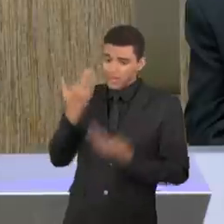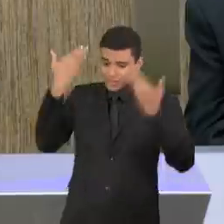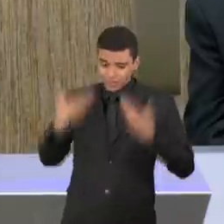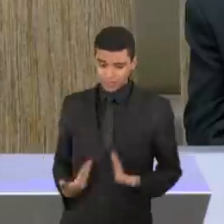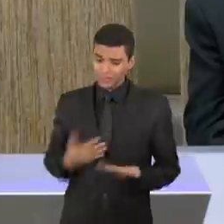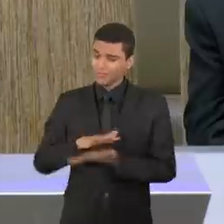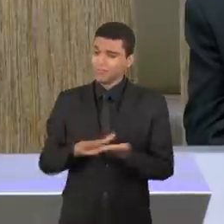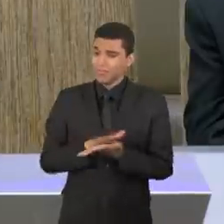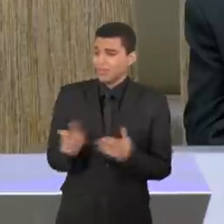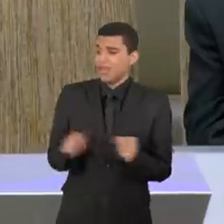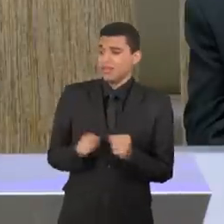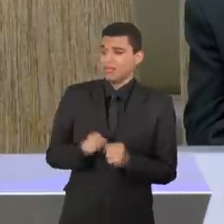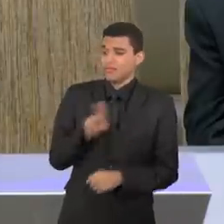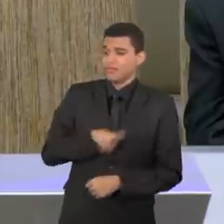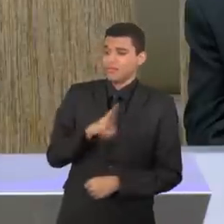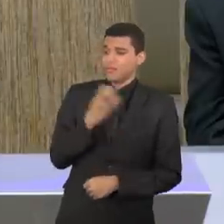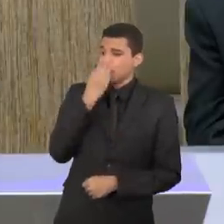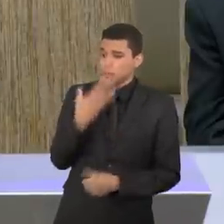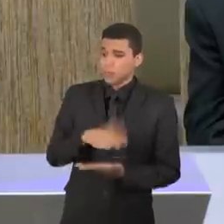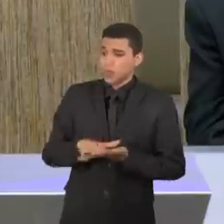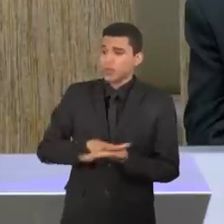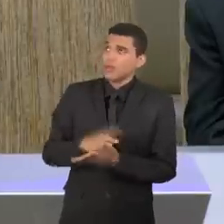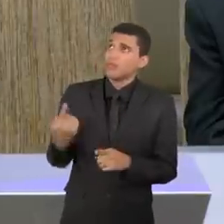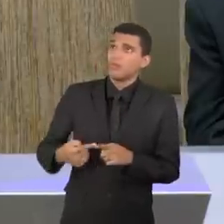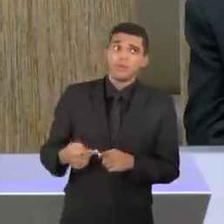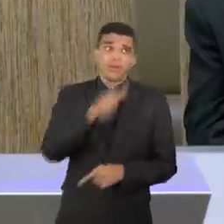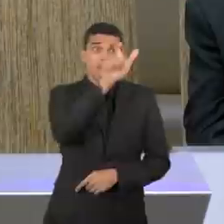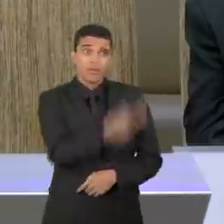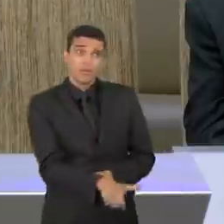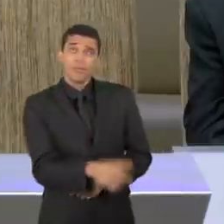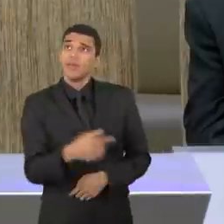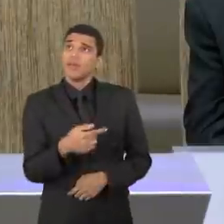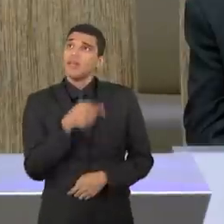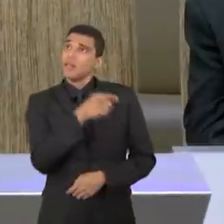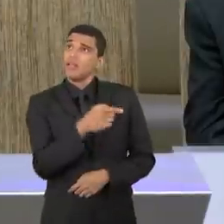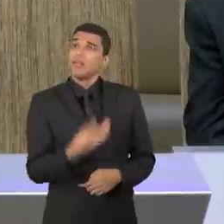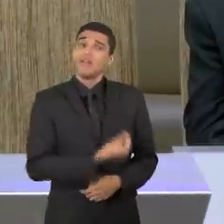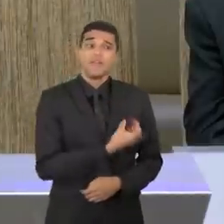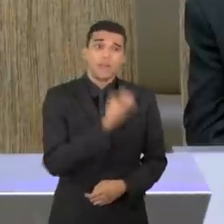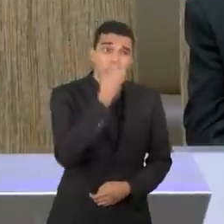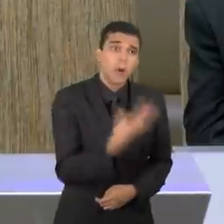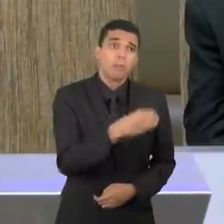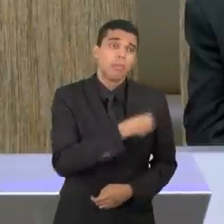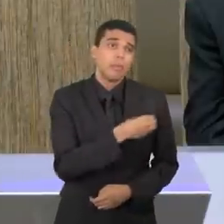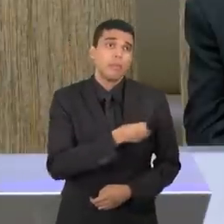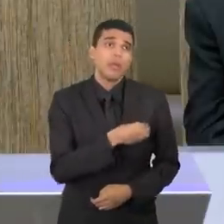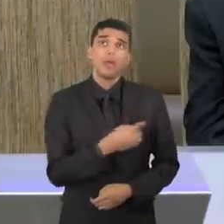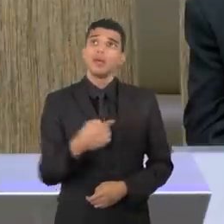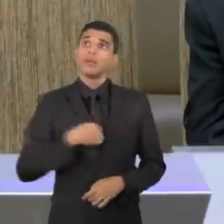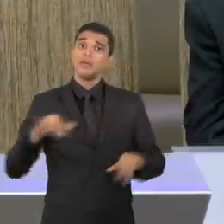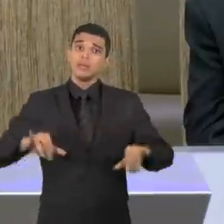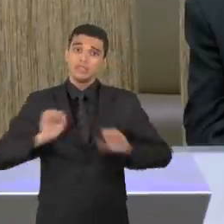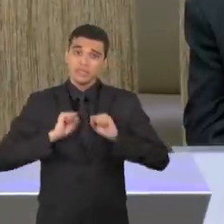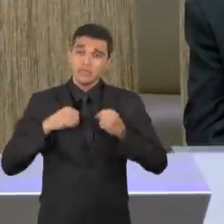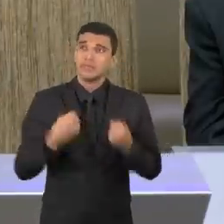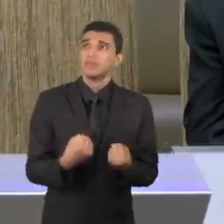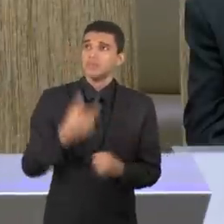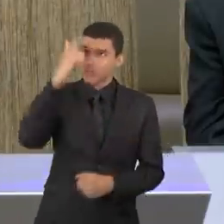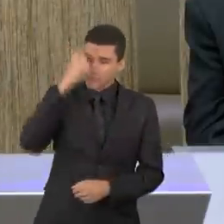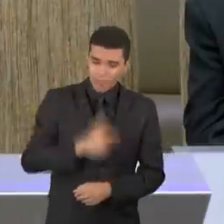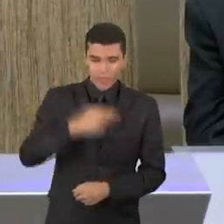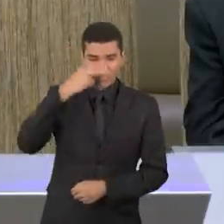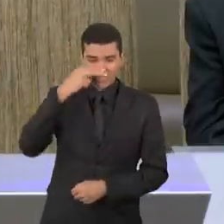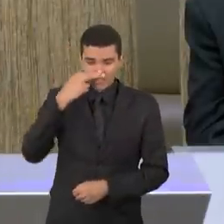eu comecei a entender isso, fiquei sobremaneira preocupado. Aí é quando ele